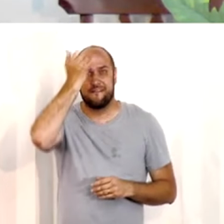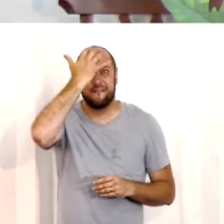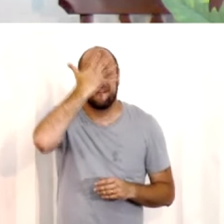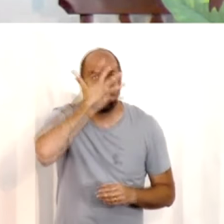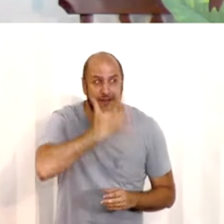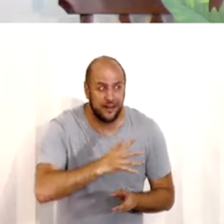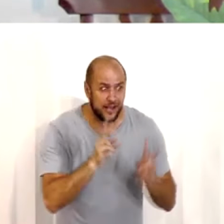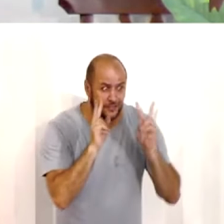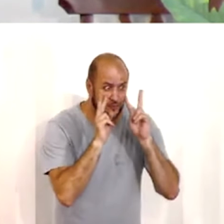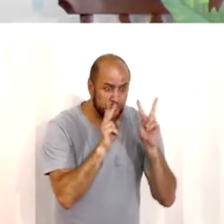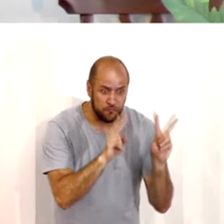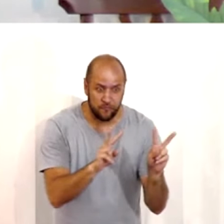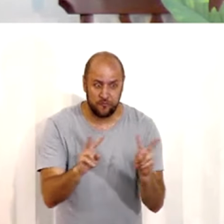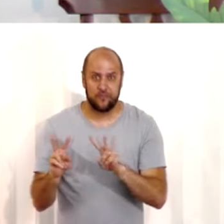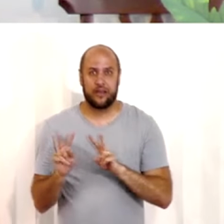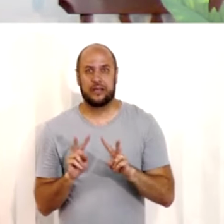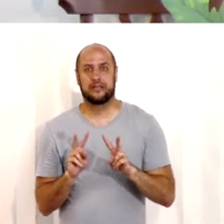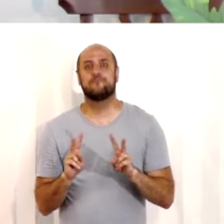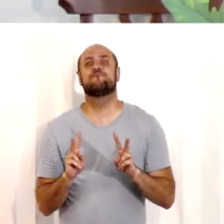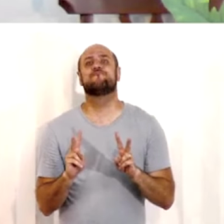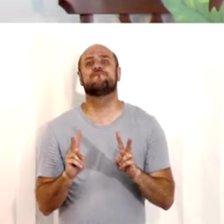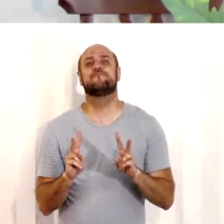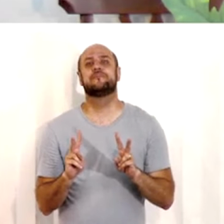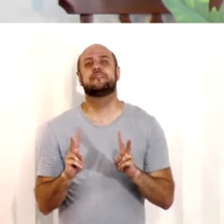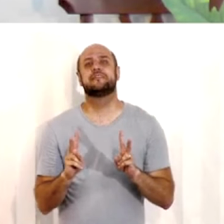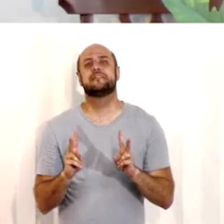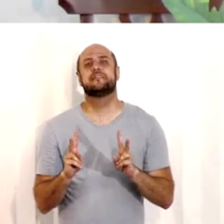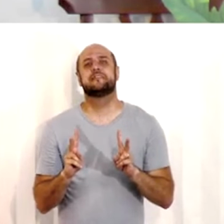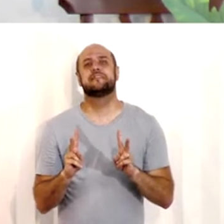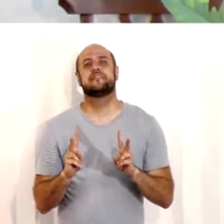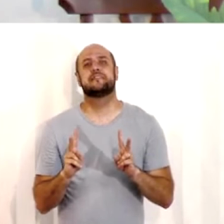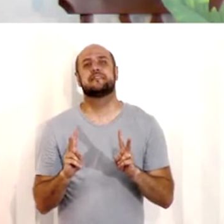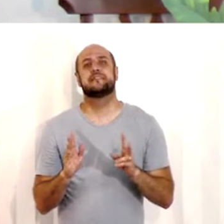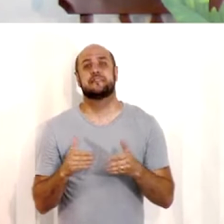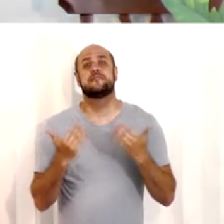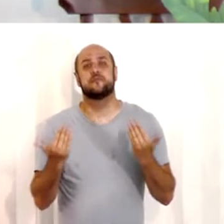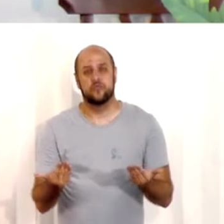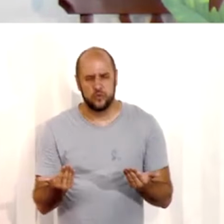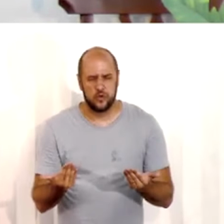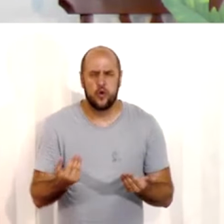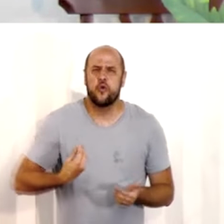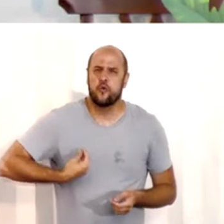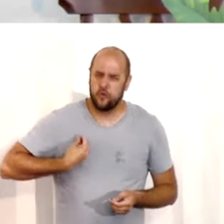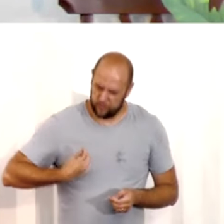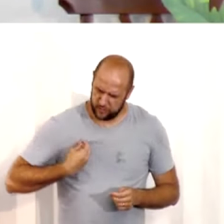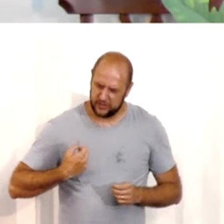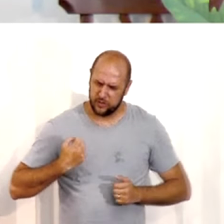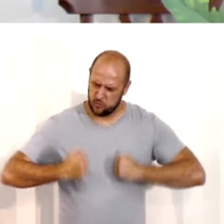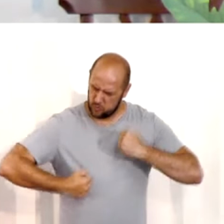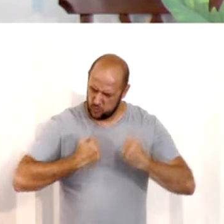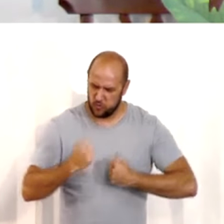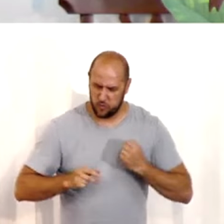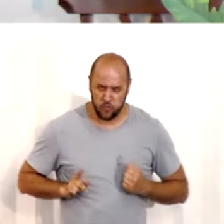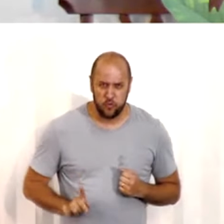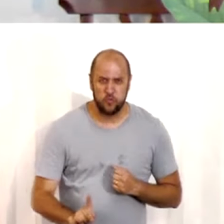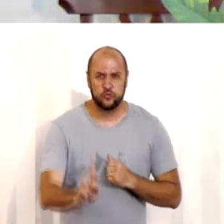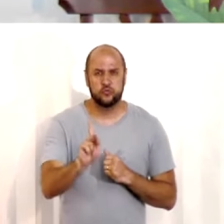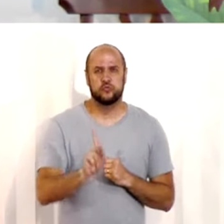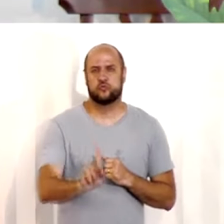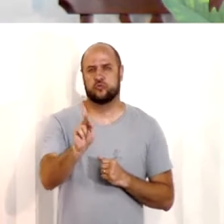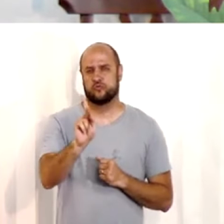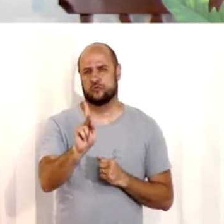assiste, então seguramente já não tem mais importância se falta pouco ou muito. Mas tem